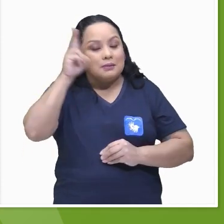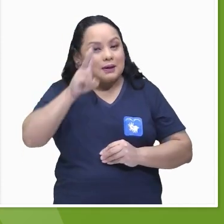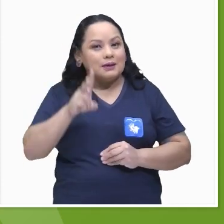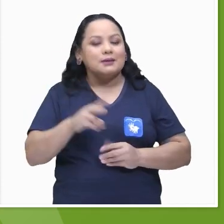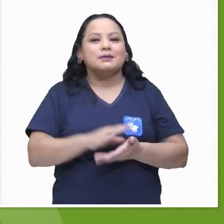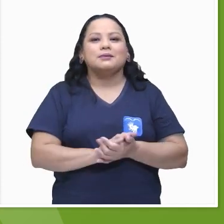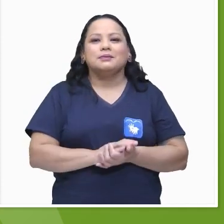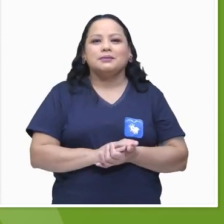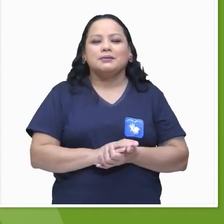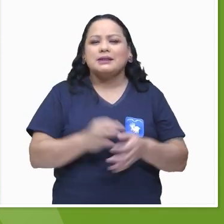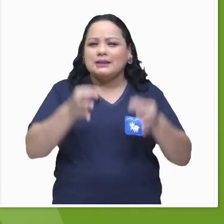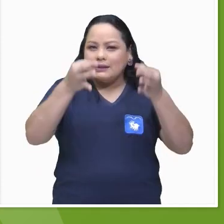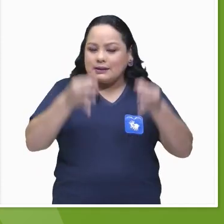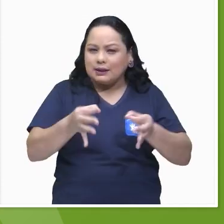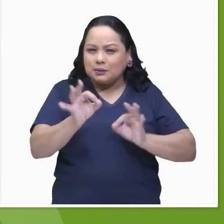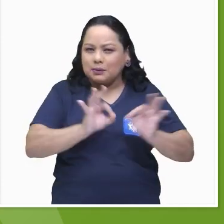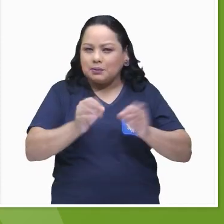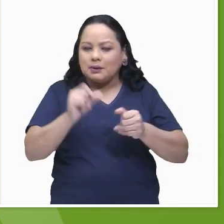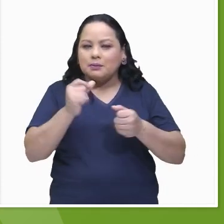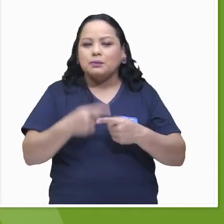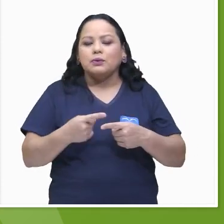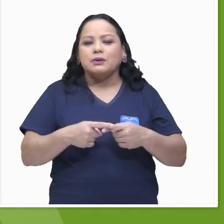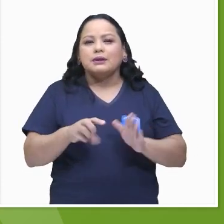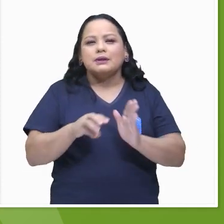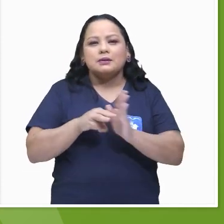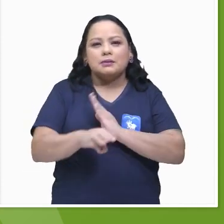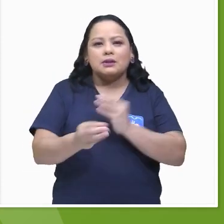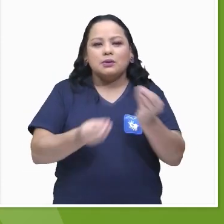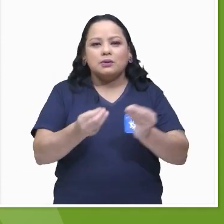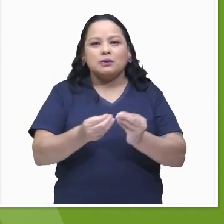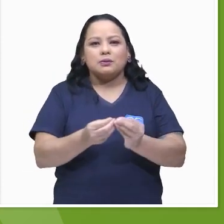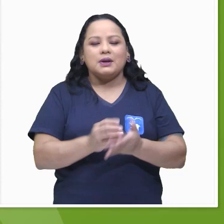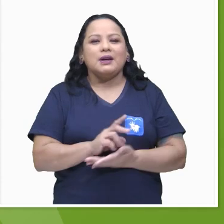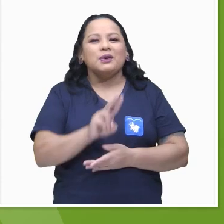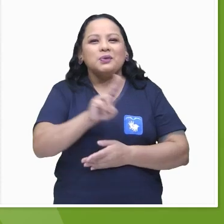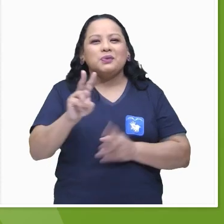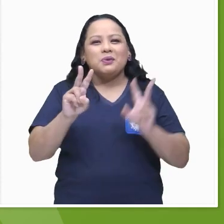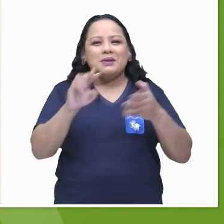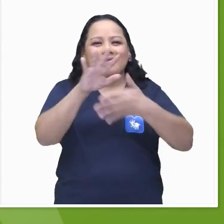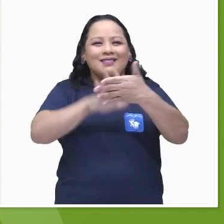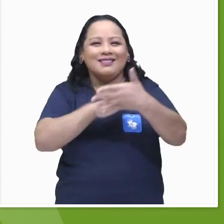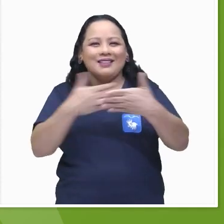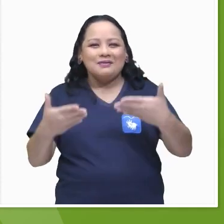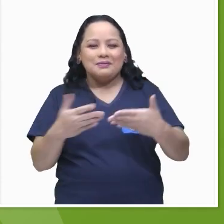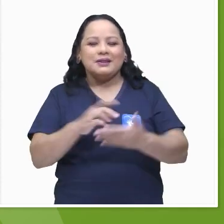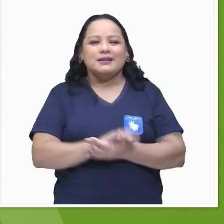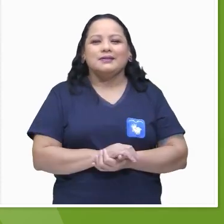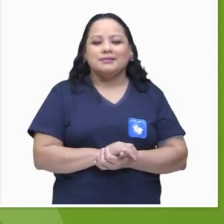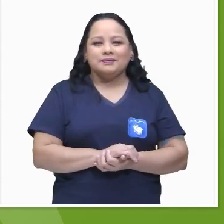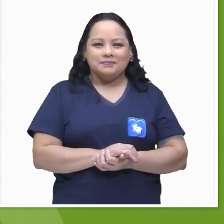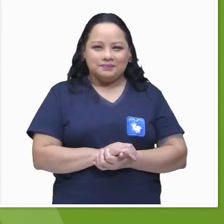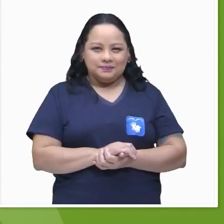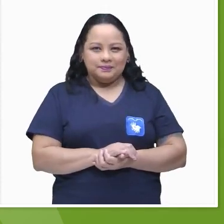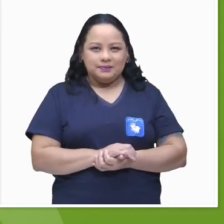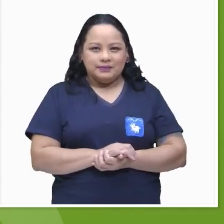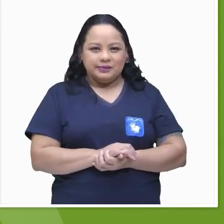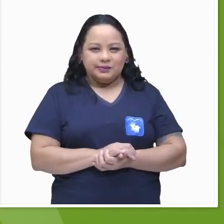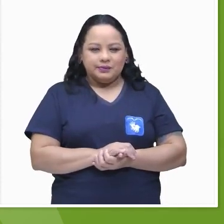que se fazer bem direitinho aí para ter esse método que é chamado até de tabelinha, que a gente vai retomar mais à frente as nossas aulas, tá